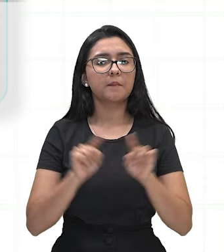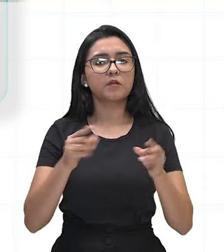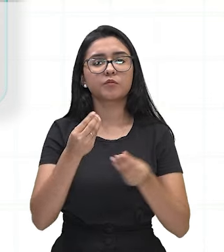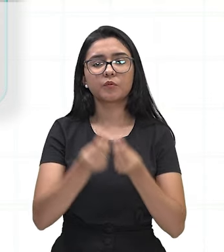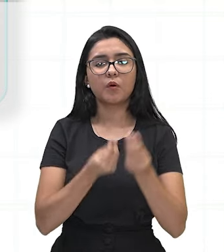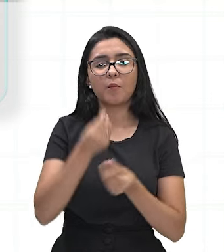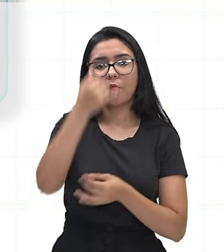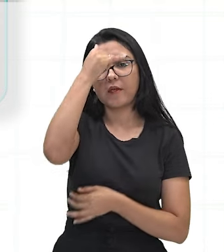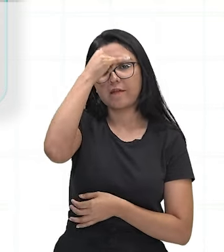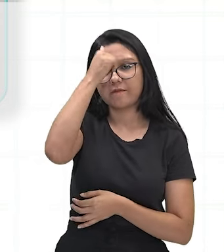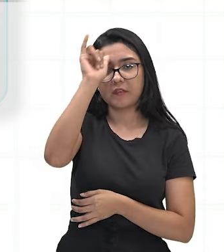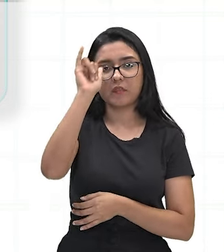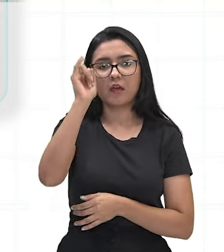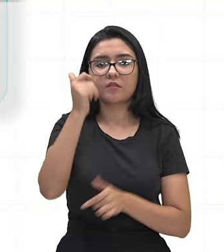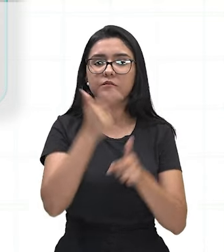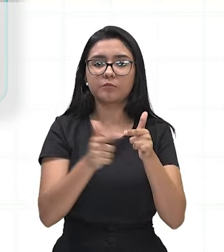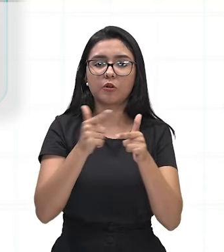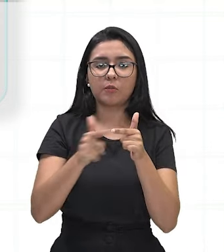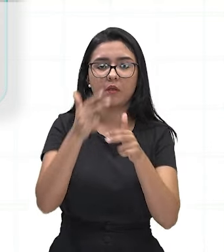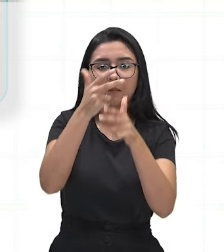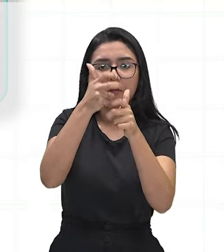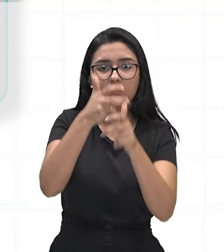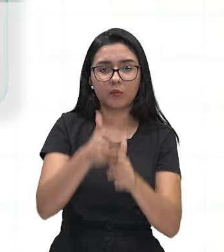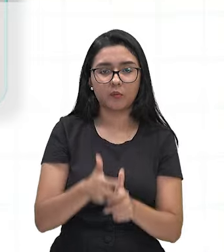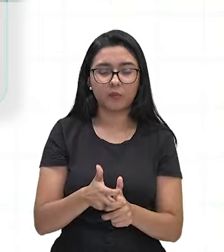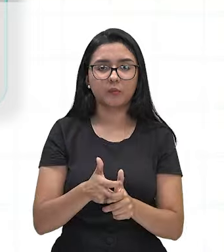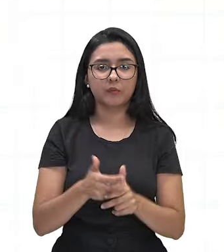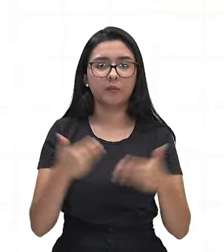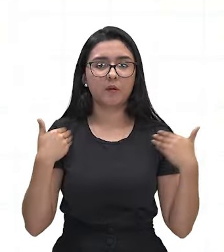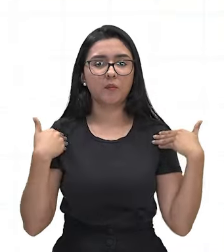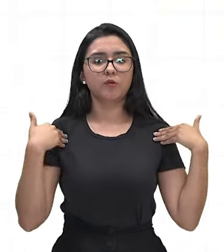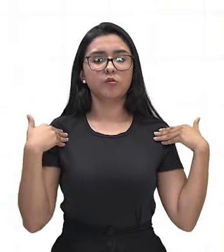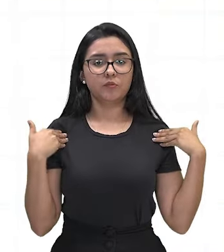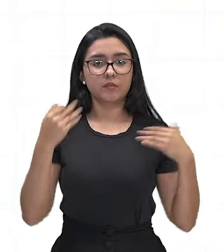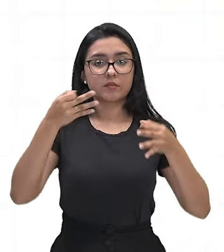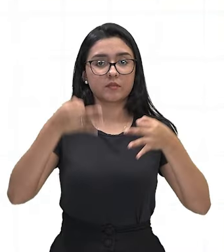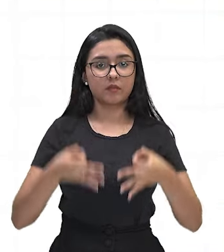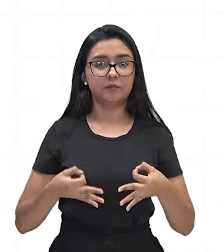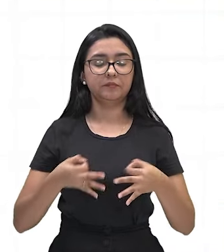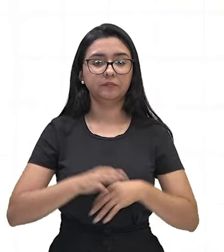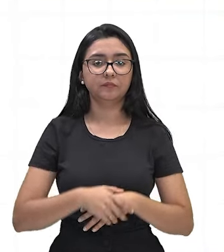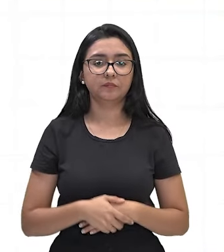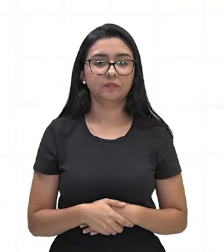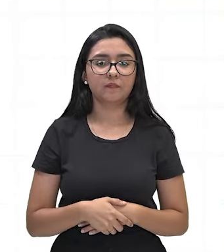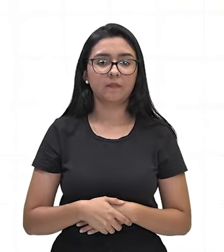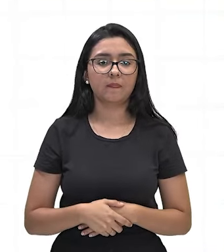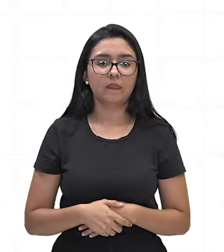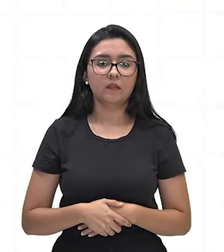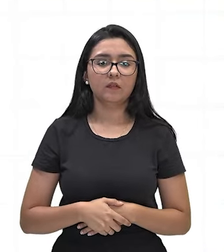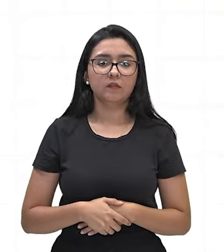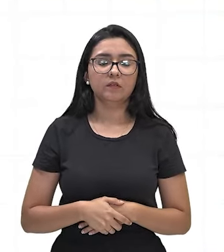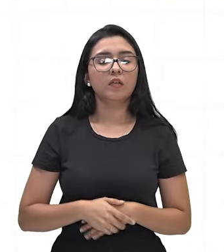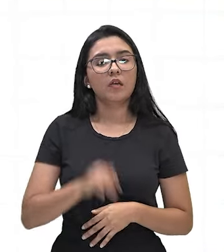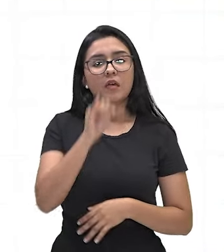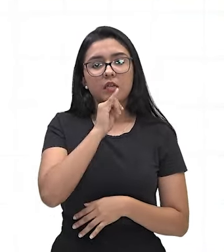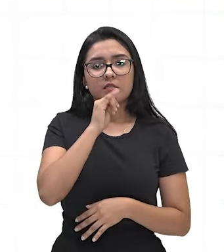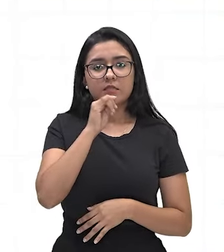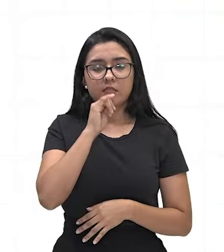com que esses desvios eh apareçam na nossa postura vamos lá para transportar sacolas